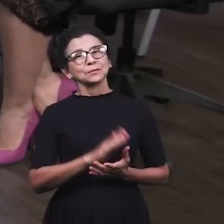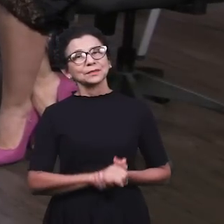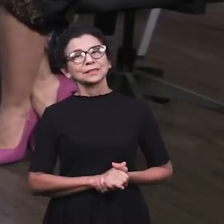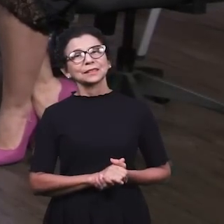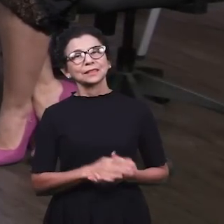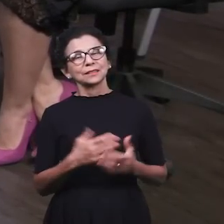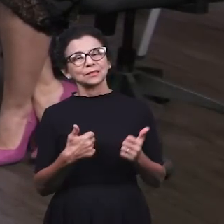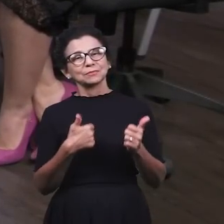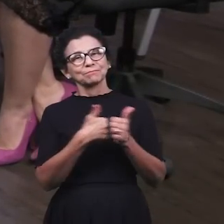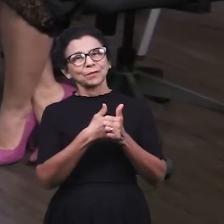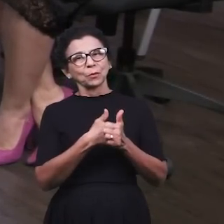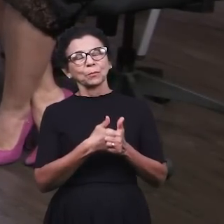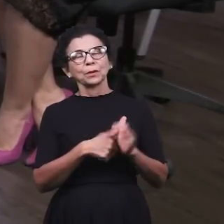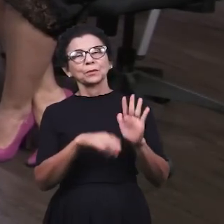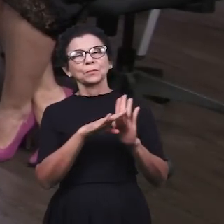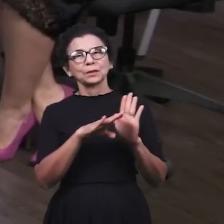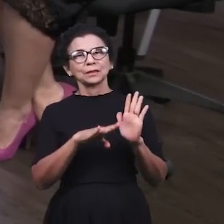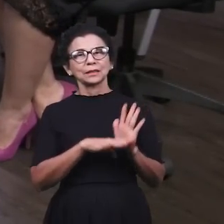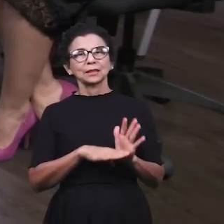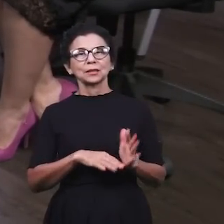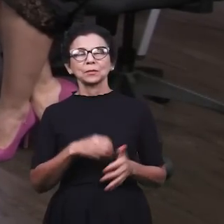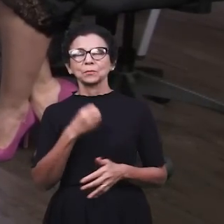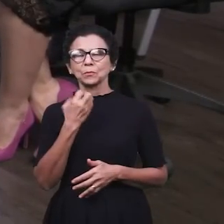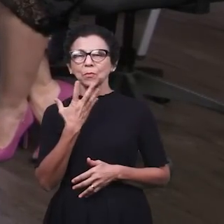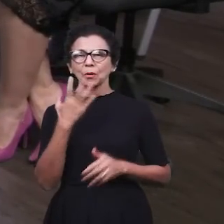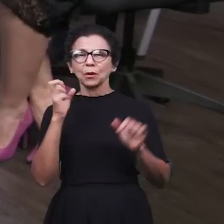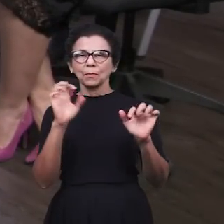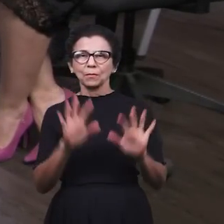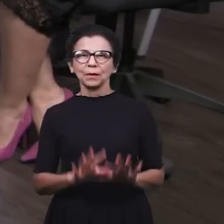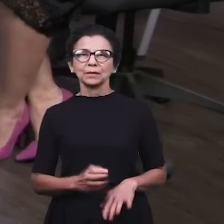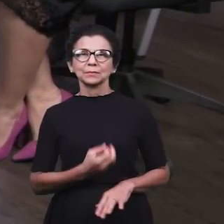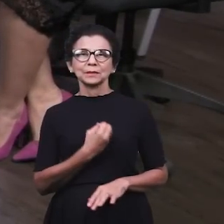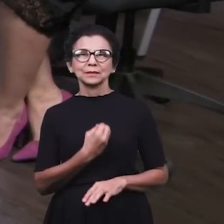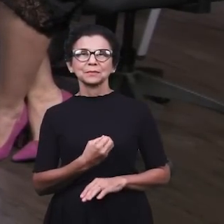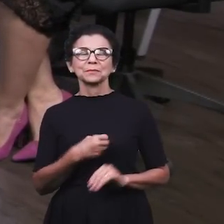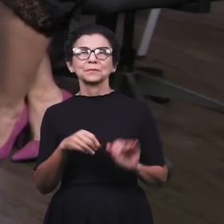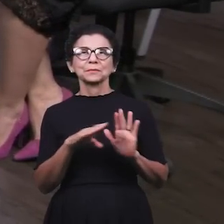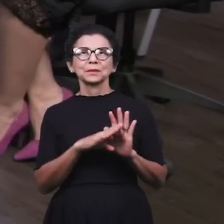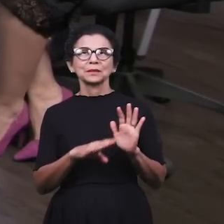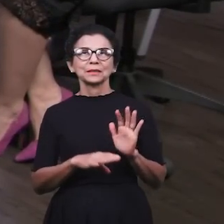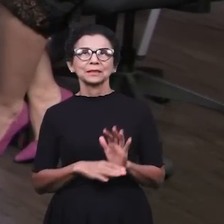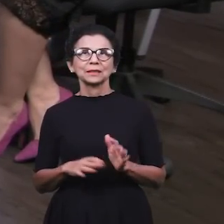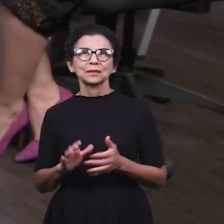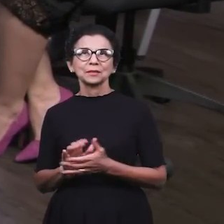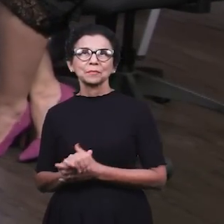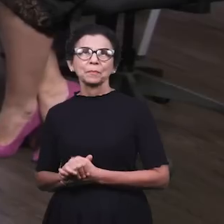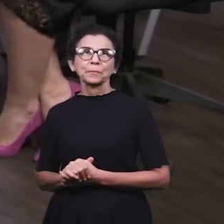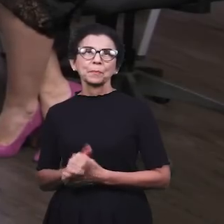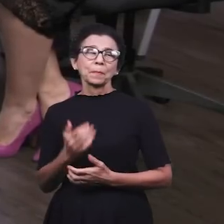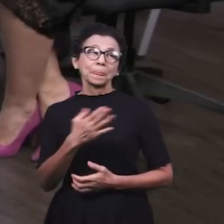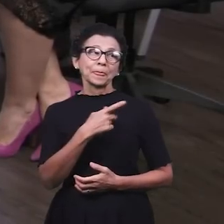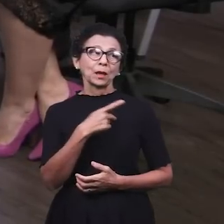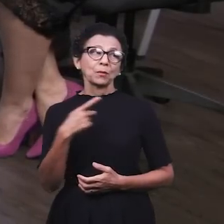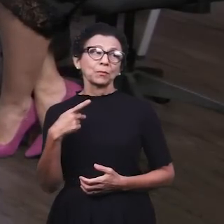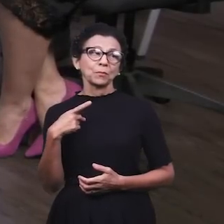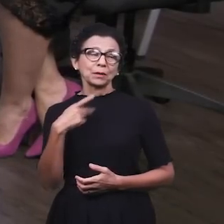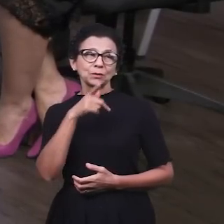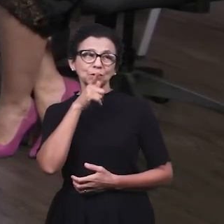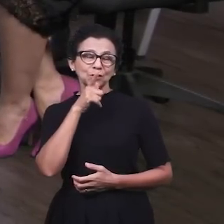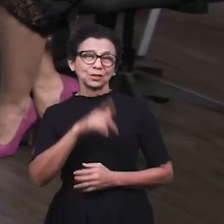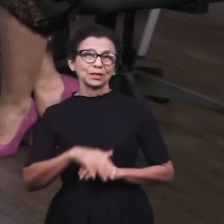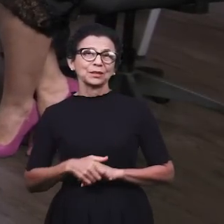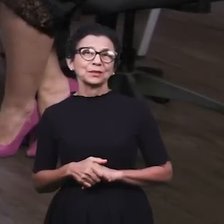bênção maravilhosa participar desse programa com o pastor Gilson, que já foi meu pastor em Santa Lúcia. Tive esse prazer.